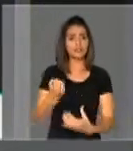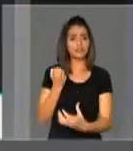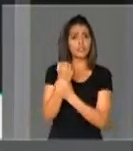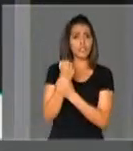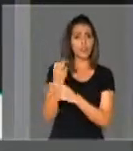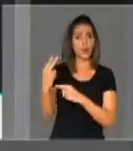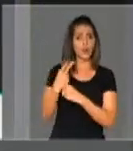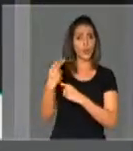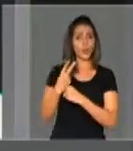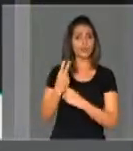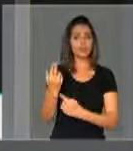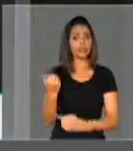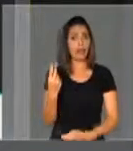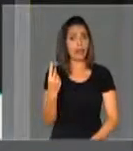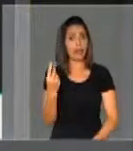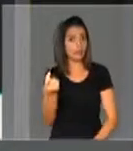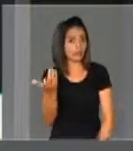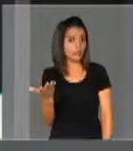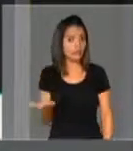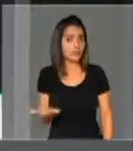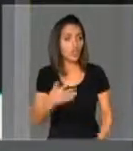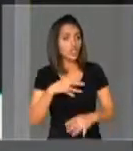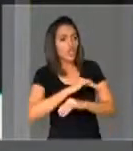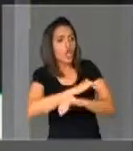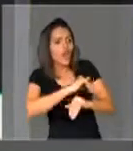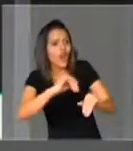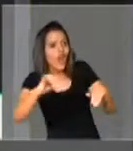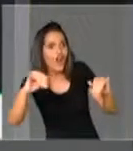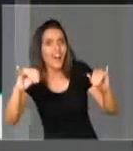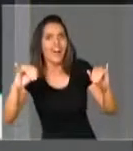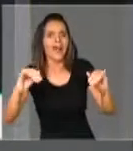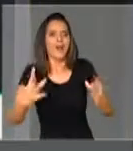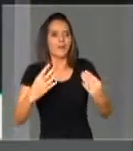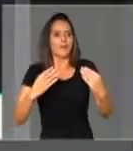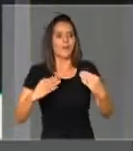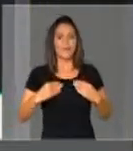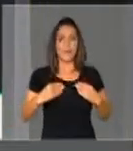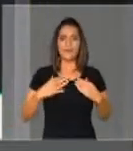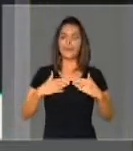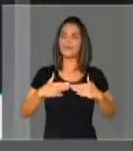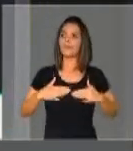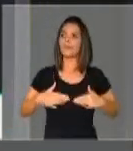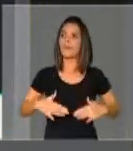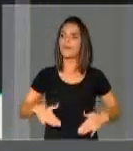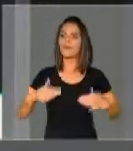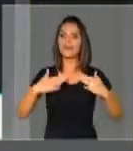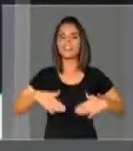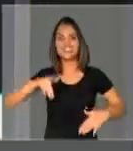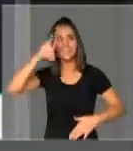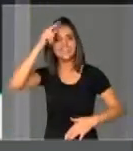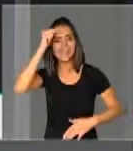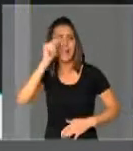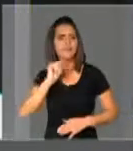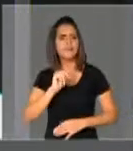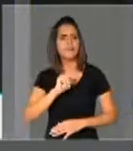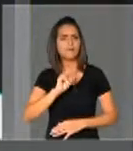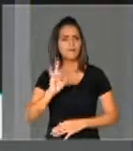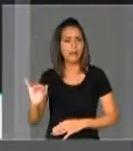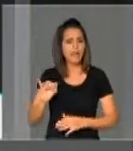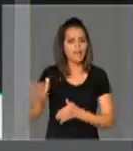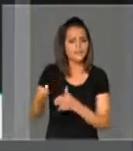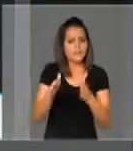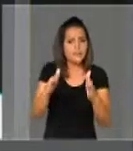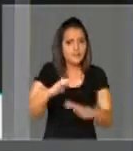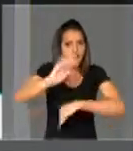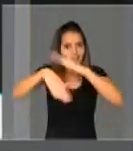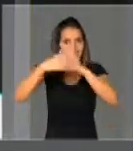segurança, não vem nada, nenhuma notícia que possa nos trazer a certeza de que o país poderá seguir no